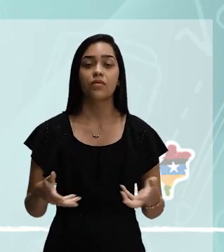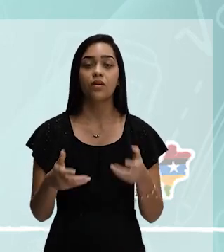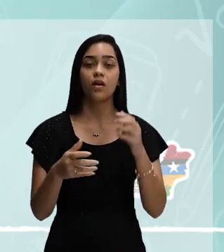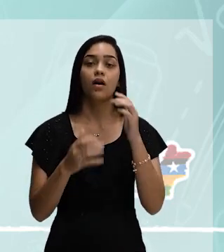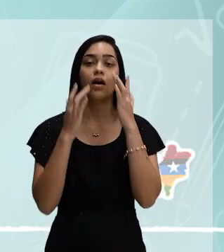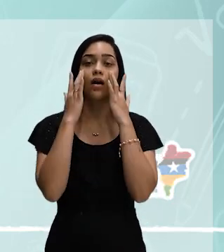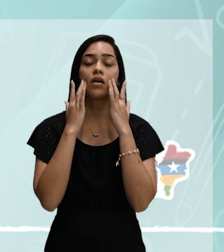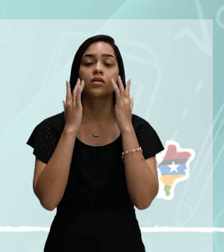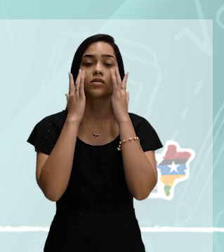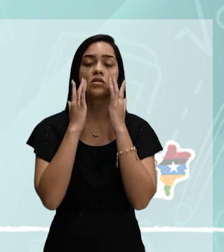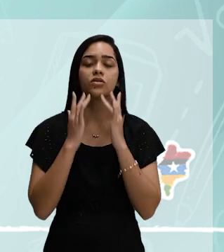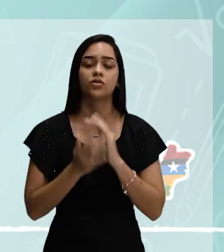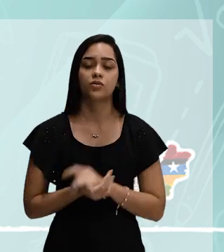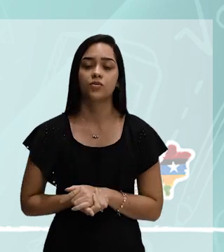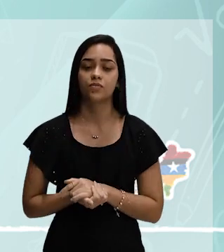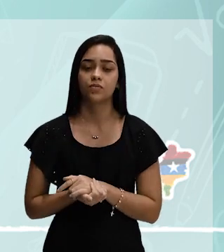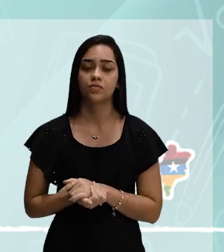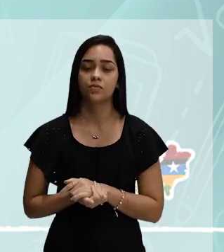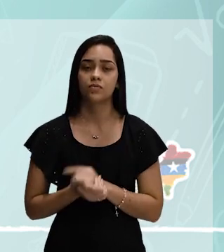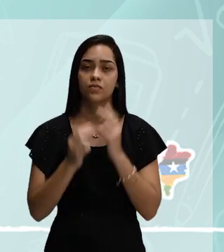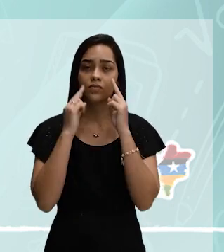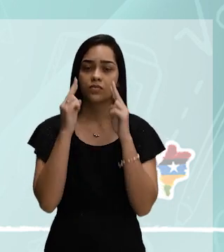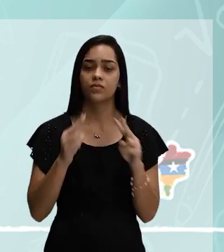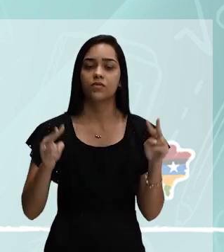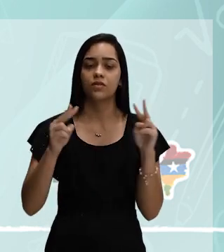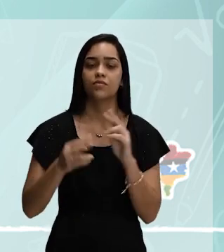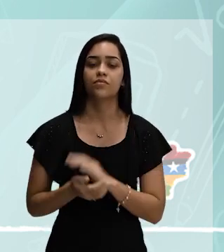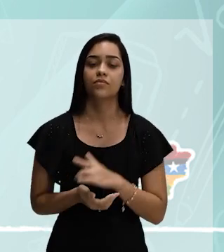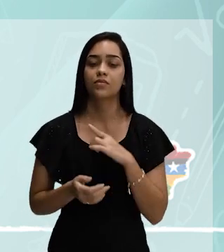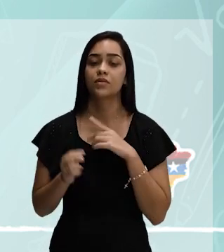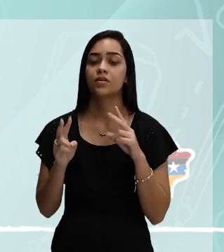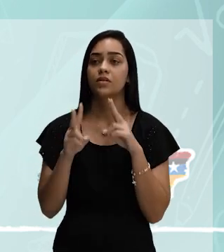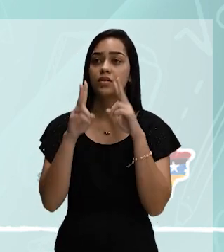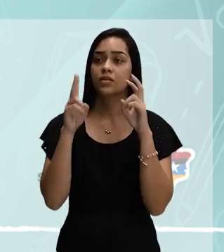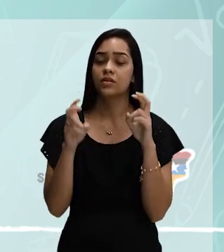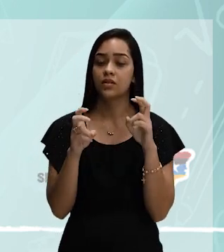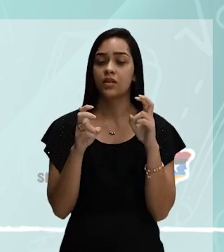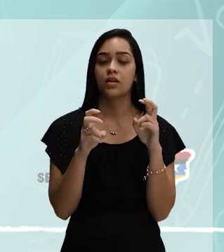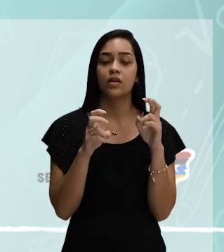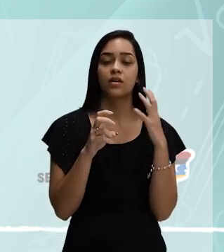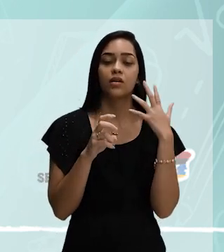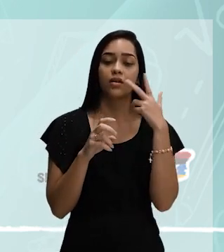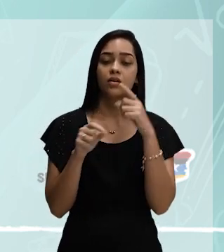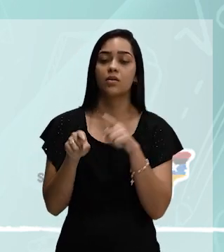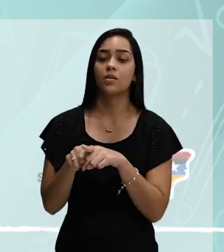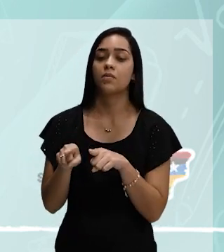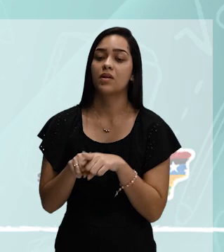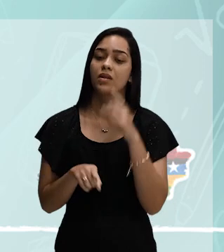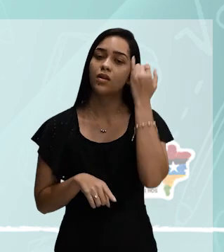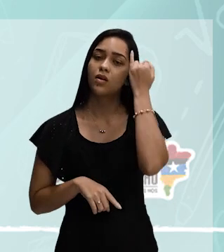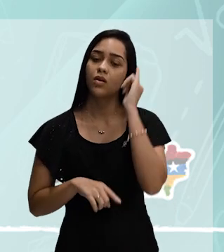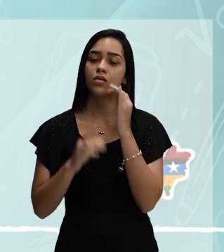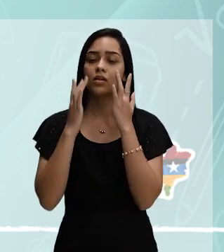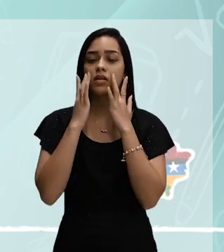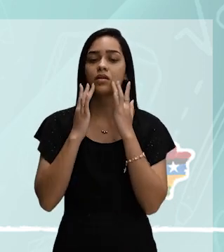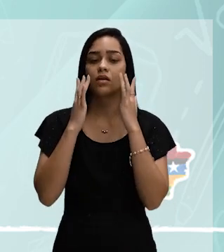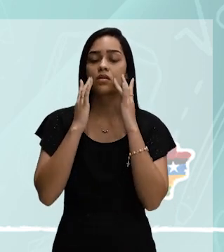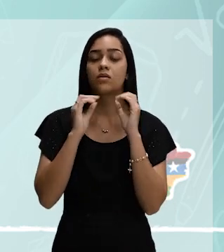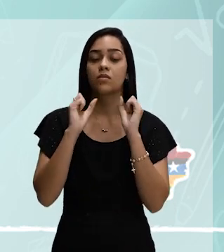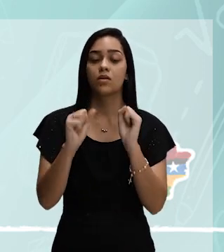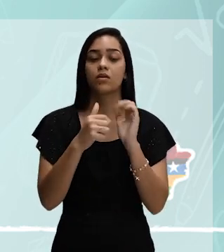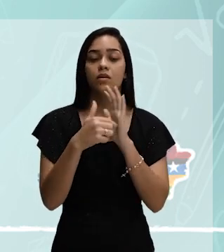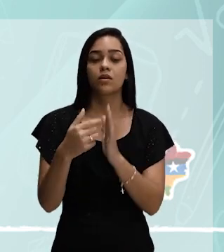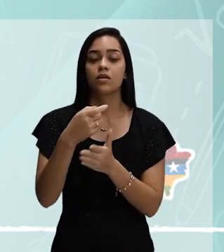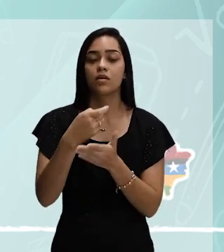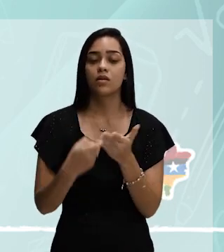Manifesto artístico. Acompanhe na sua tela. Trata temas estéticos e ideológicos das artes e